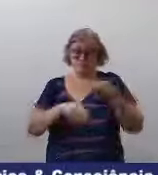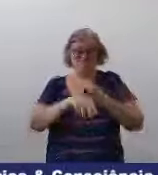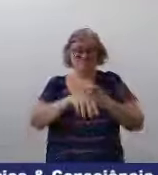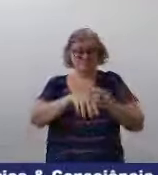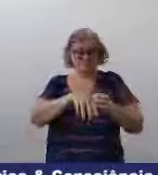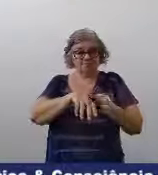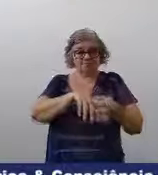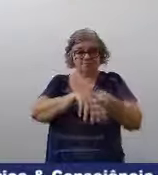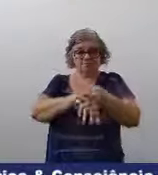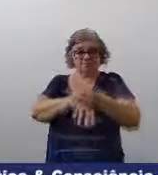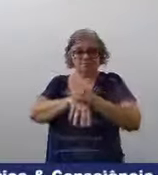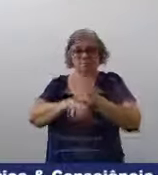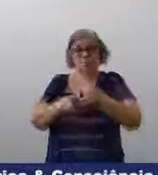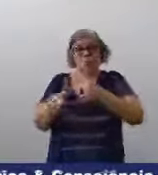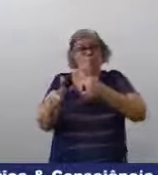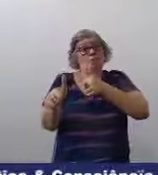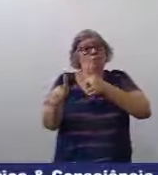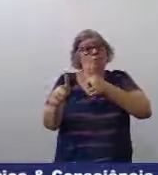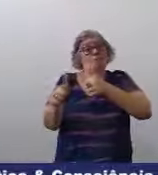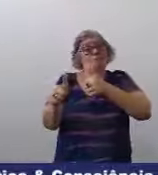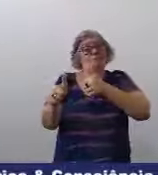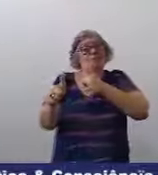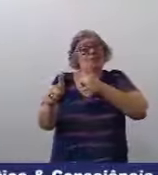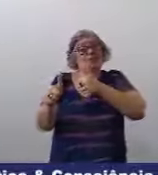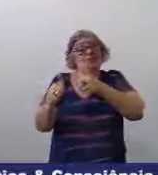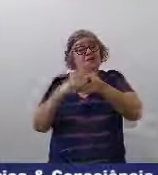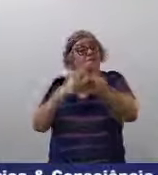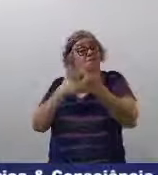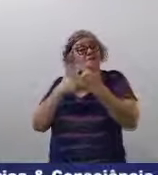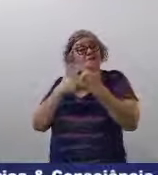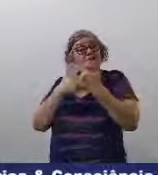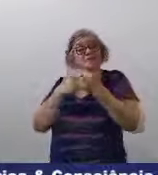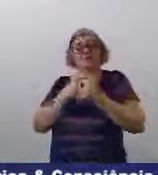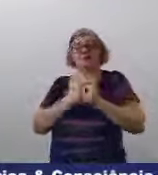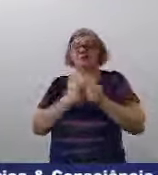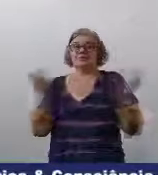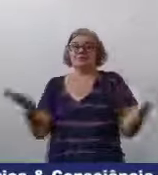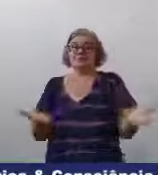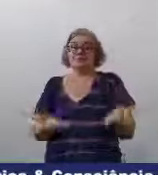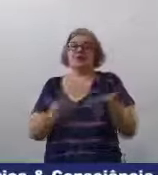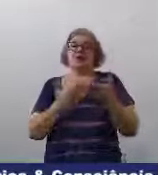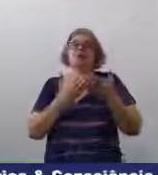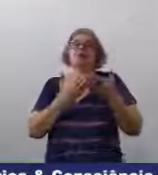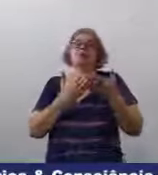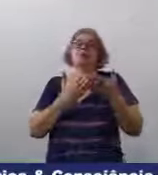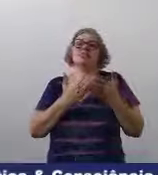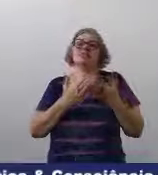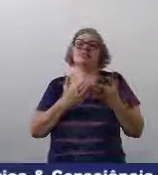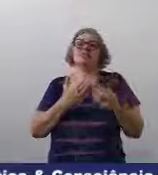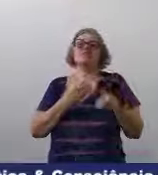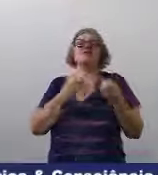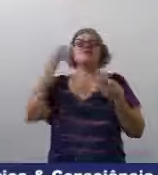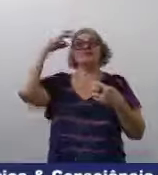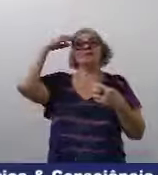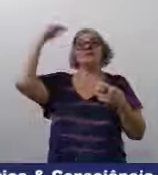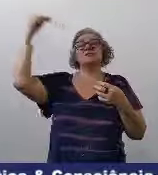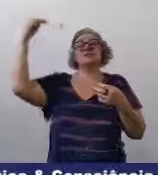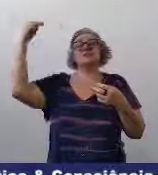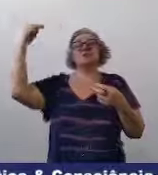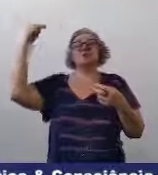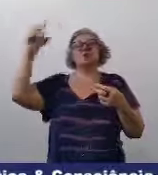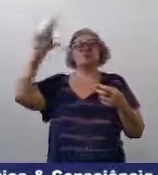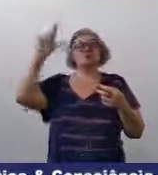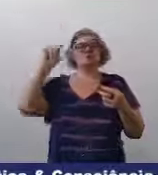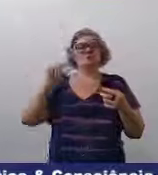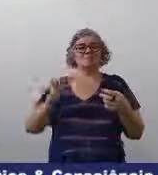nosso sistema celular entra em estado de alerta, entra em estado de defesa. E nesse momento as partes mais criativas do nosso